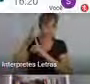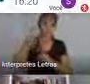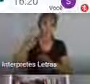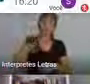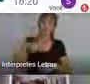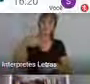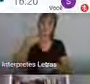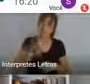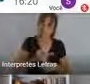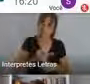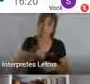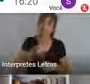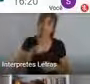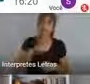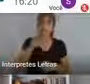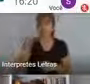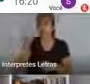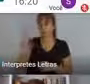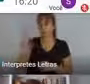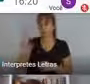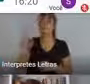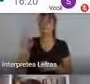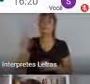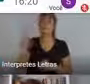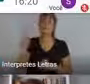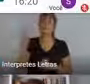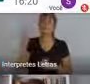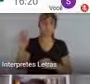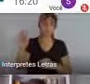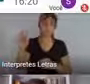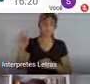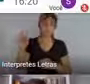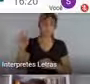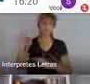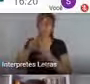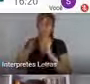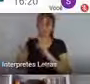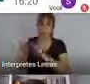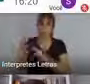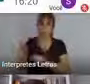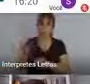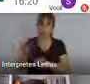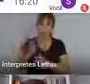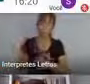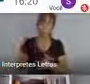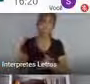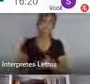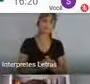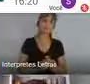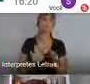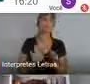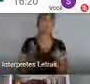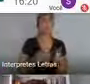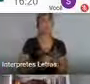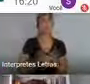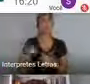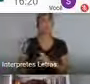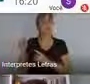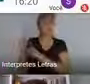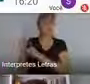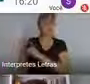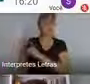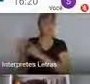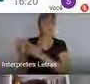as questões do chat para que ele possa responder e ter esse momento de interação, certo? Então, é importante que, ao longo da fala dele, vocês